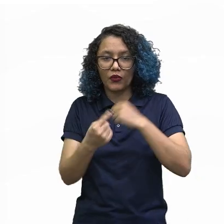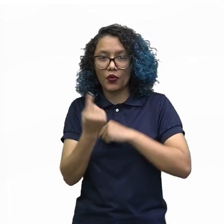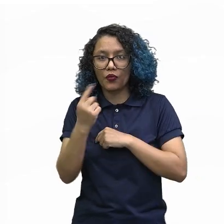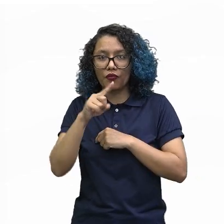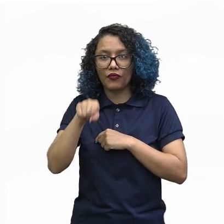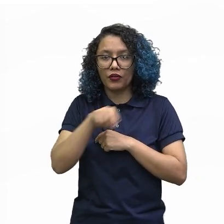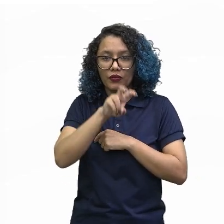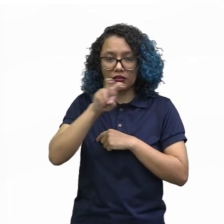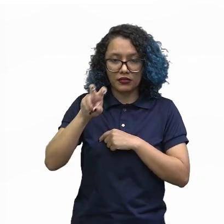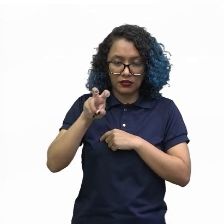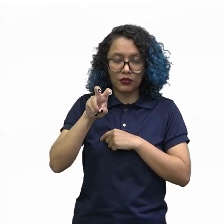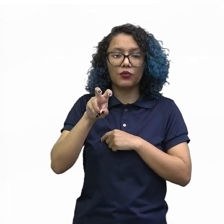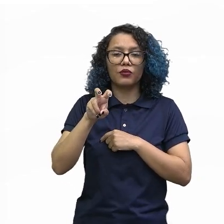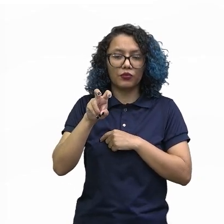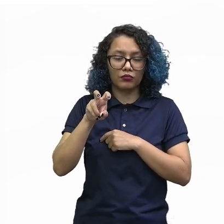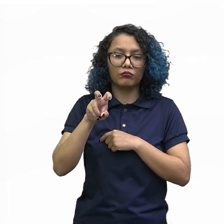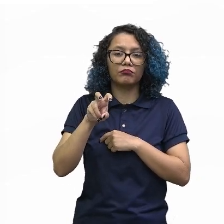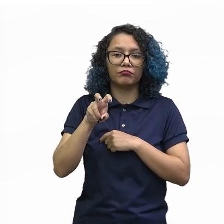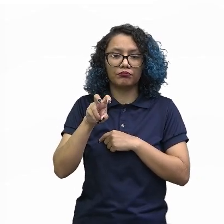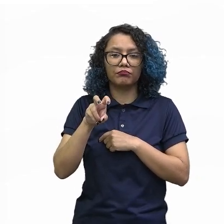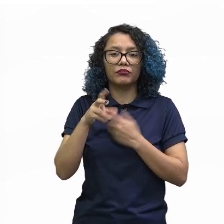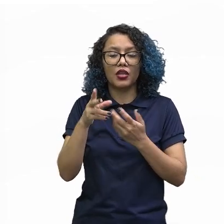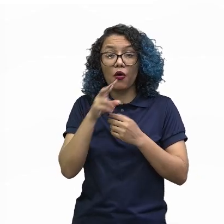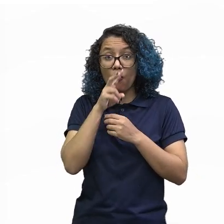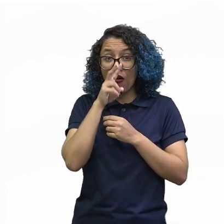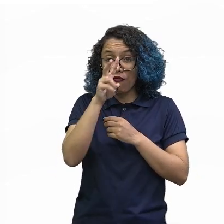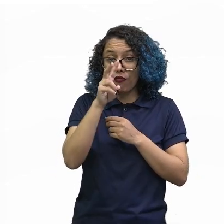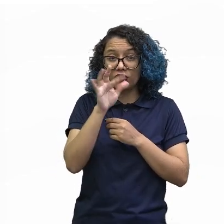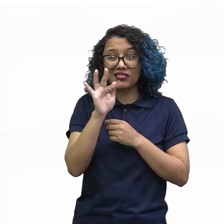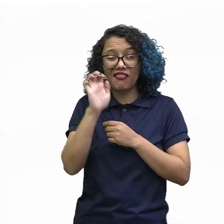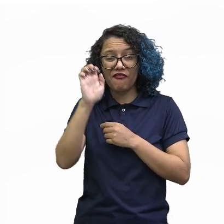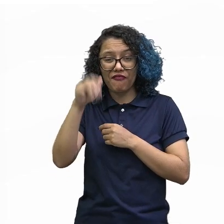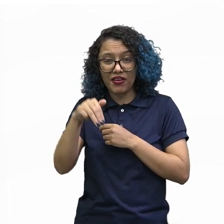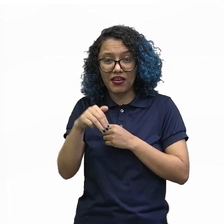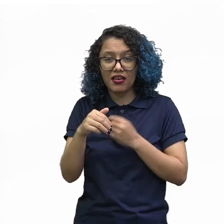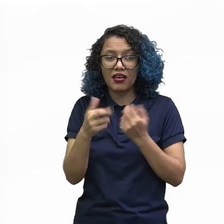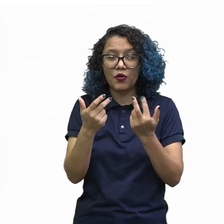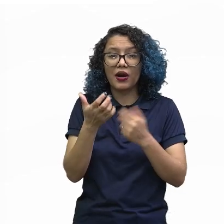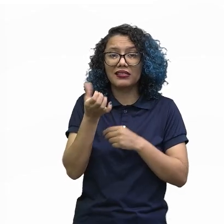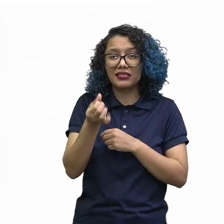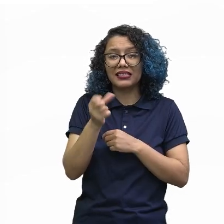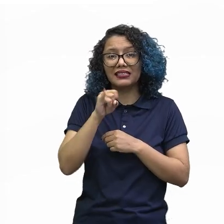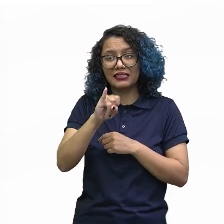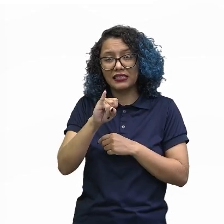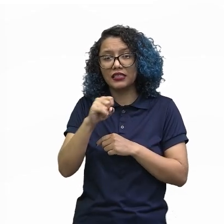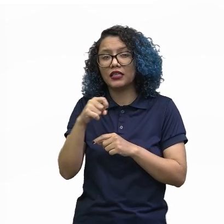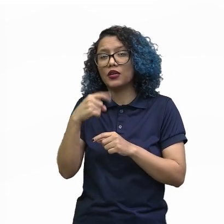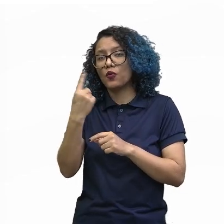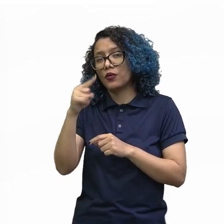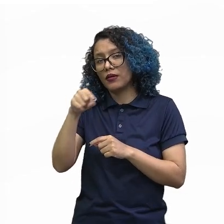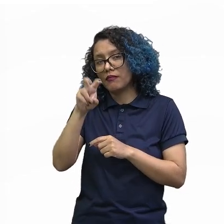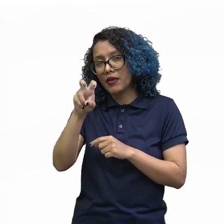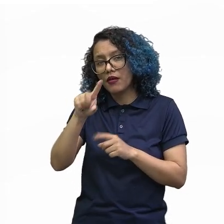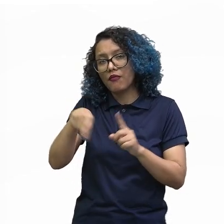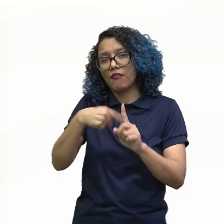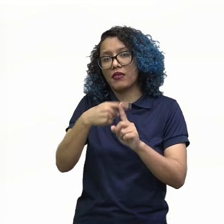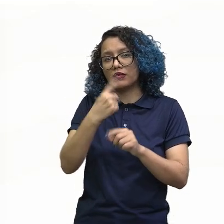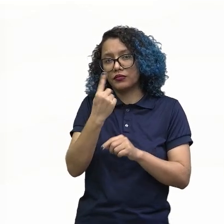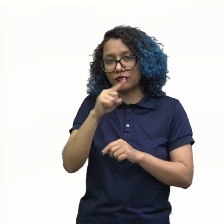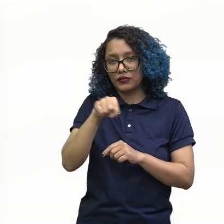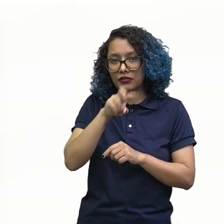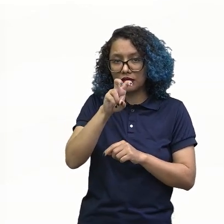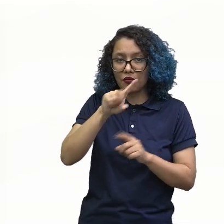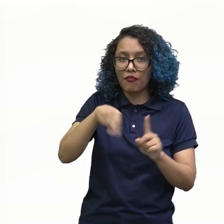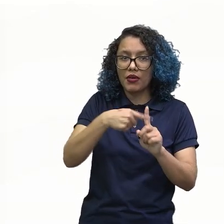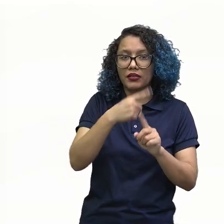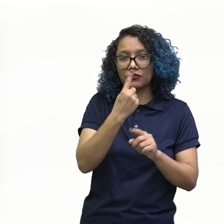aí, então, uma força eletromotriz de 6 volts, porque quando eu somo 1,5 mais 1,5 mais 1,5, o